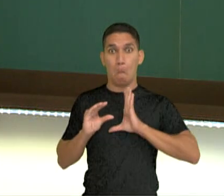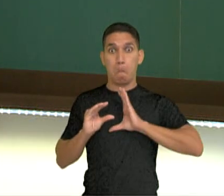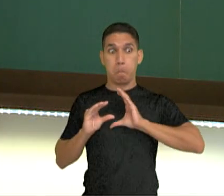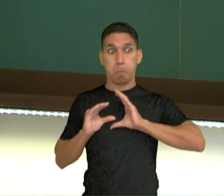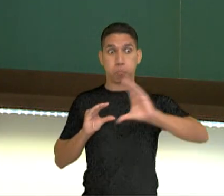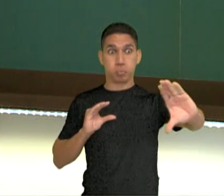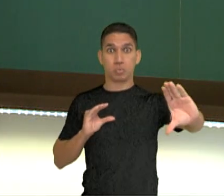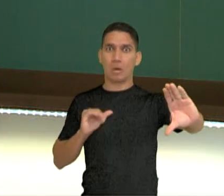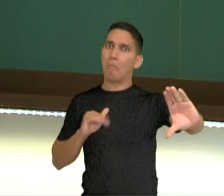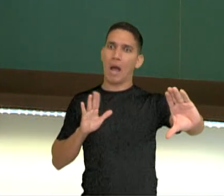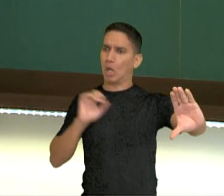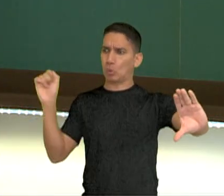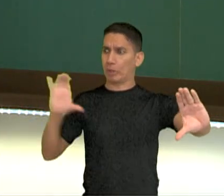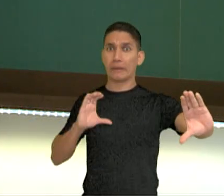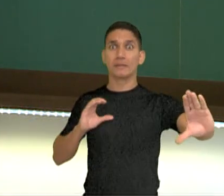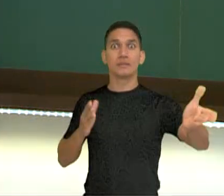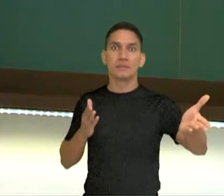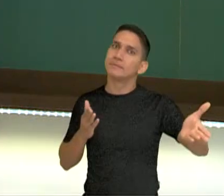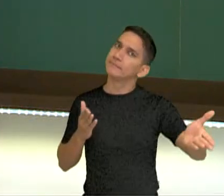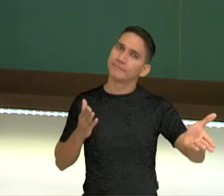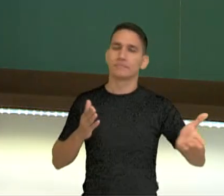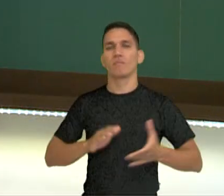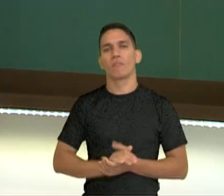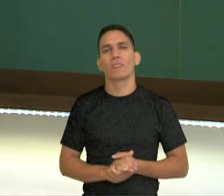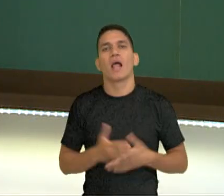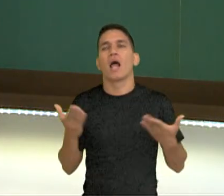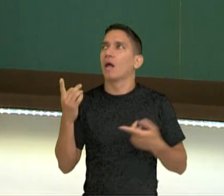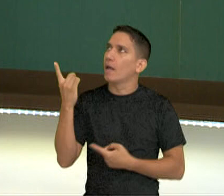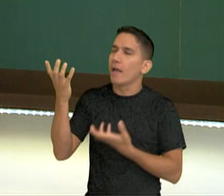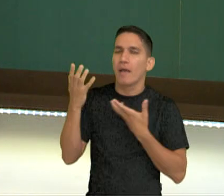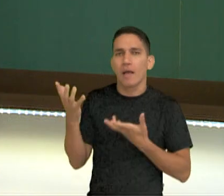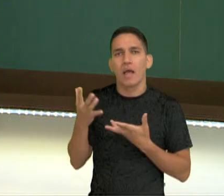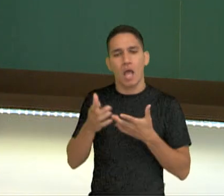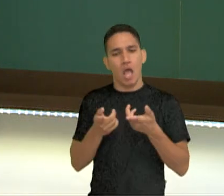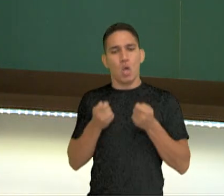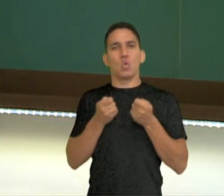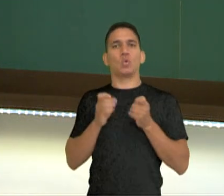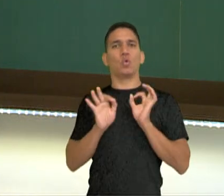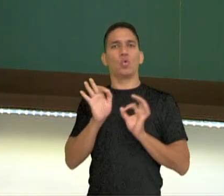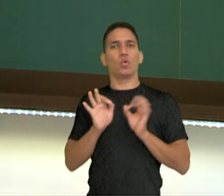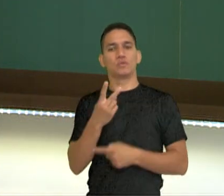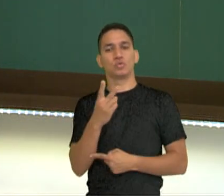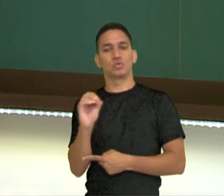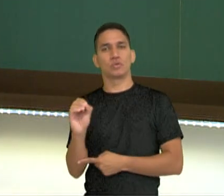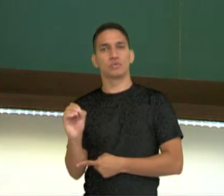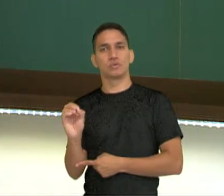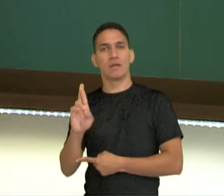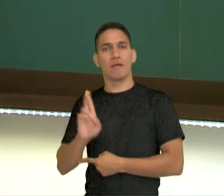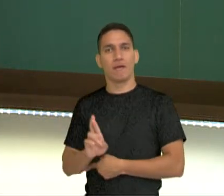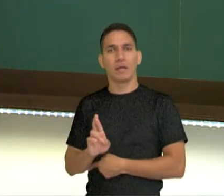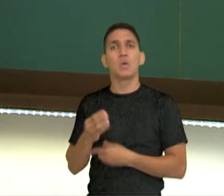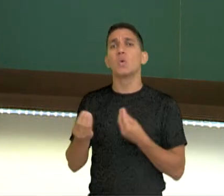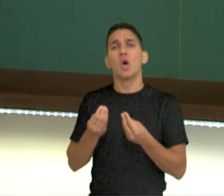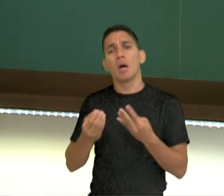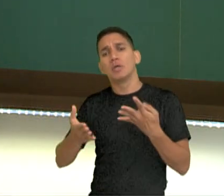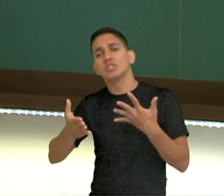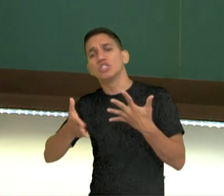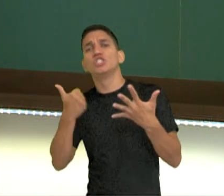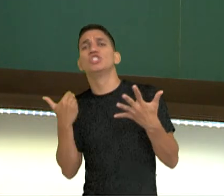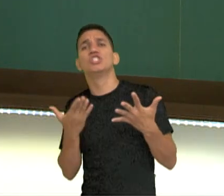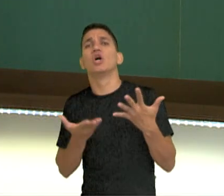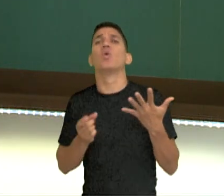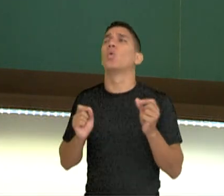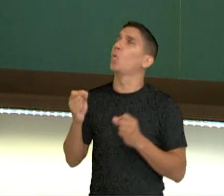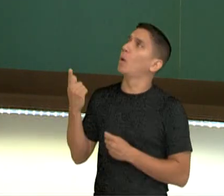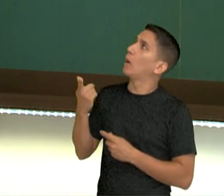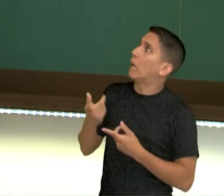ela pretende economizar aqui R$200 esse dinheiro. Aonde que ela poderia tirar? Então vamos dar uma olhadinha